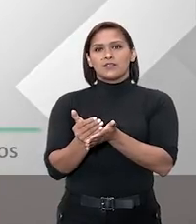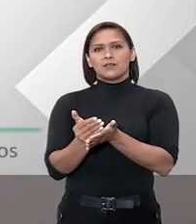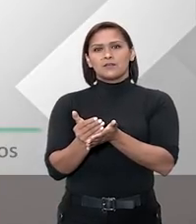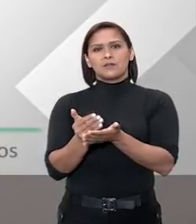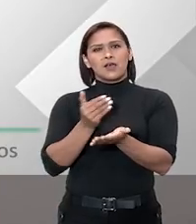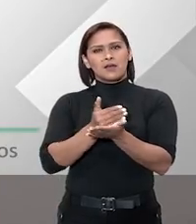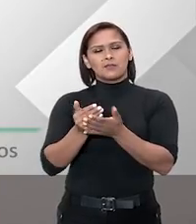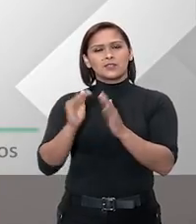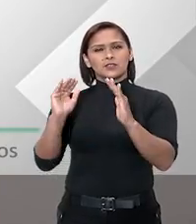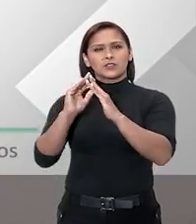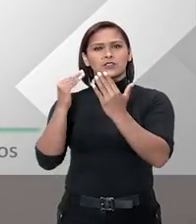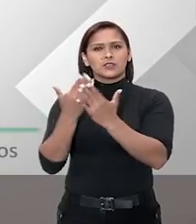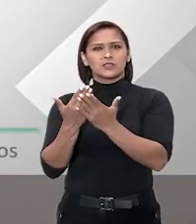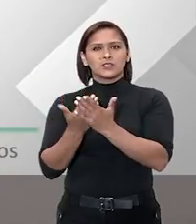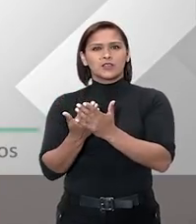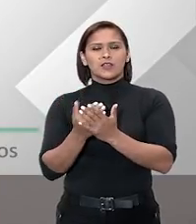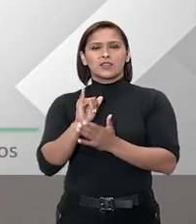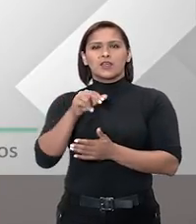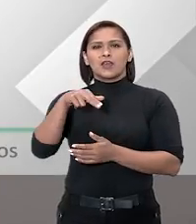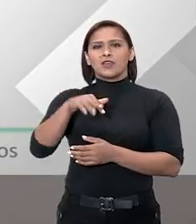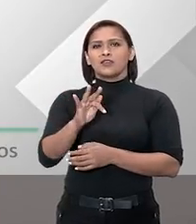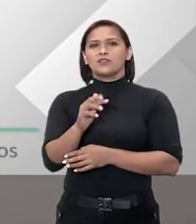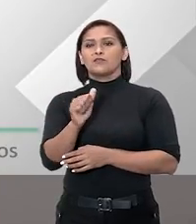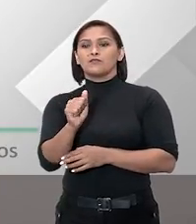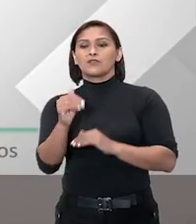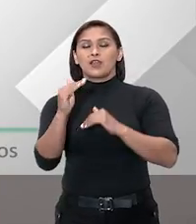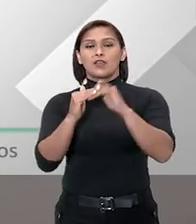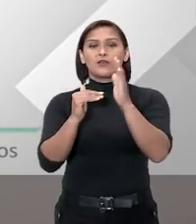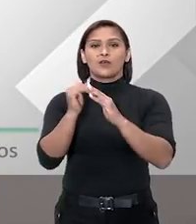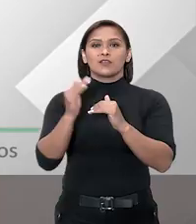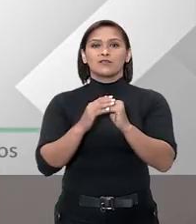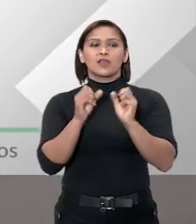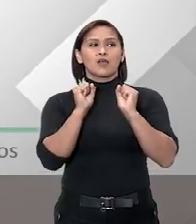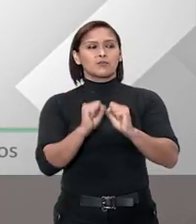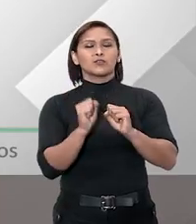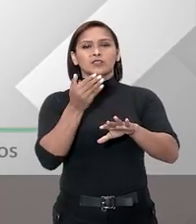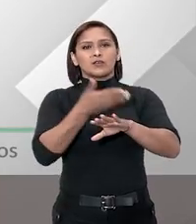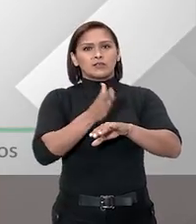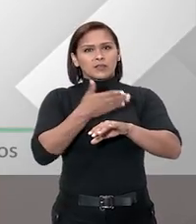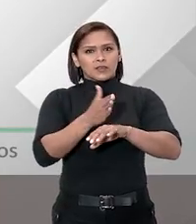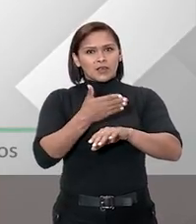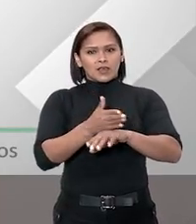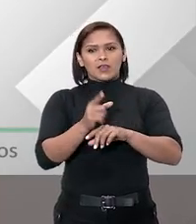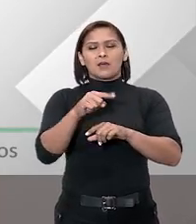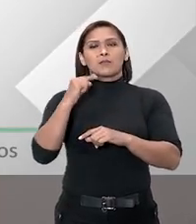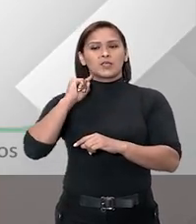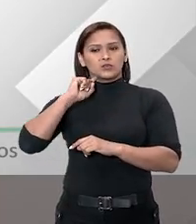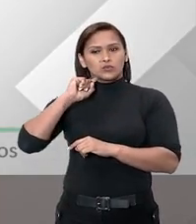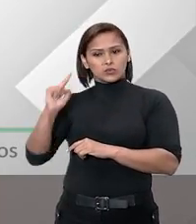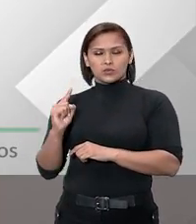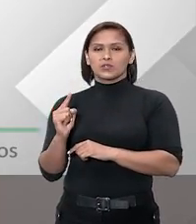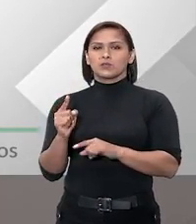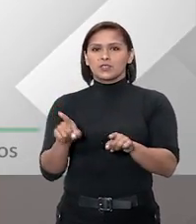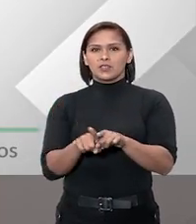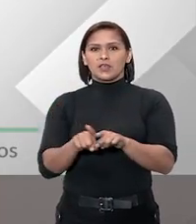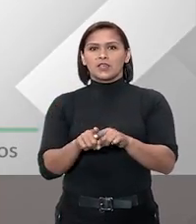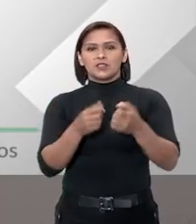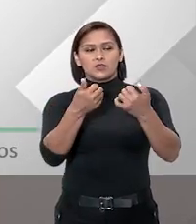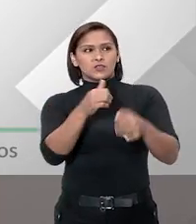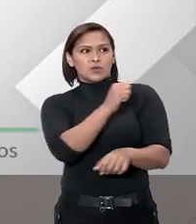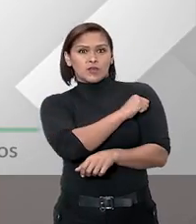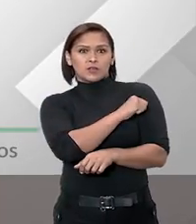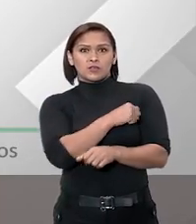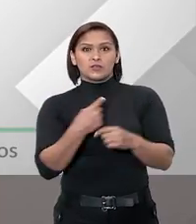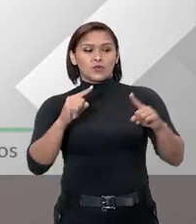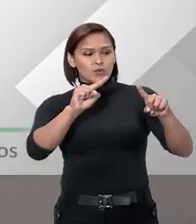A partir da escola da infância, que a gente passou a ser qualificado para poder fazer o treinamento dos colegas mineiros.